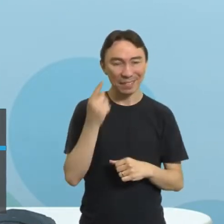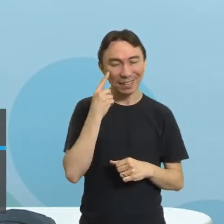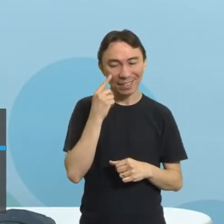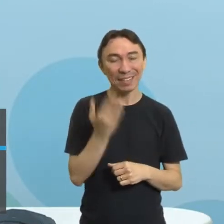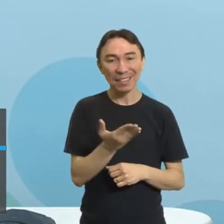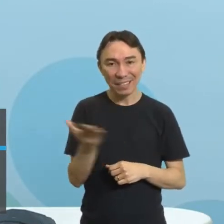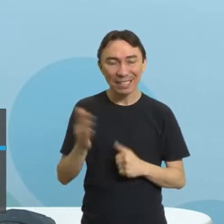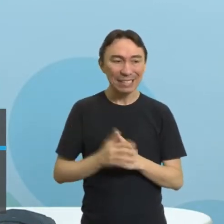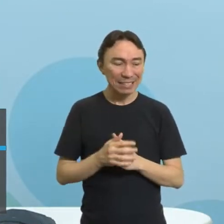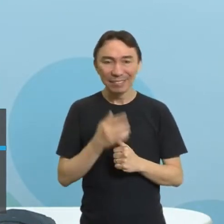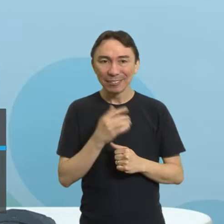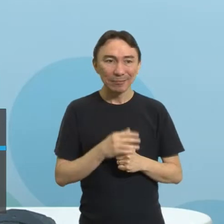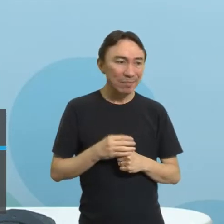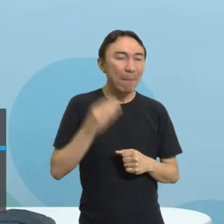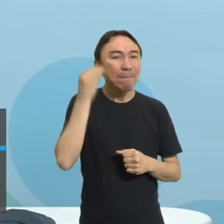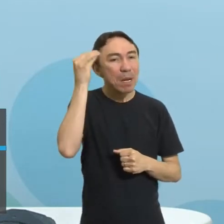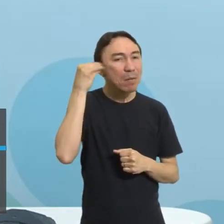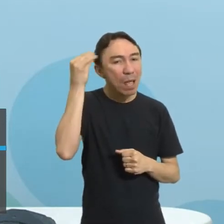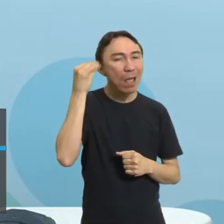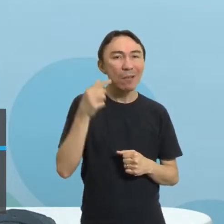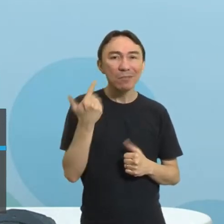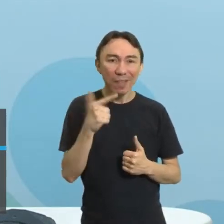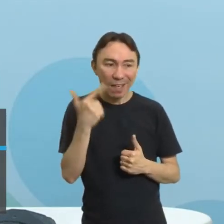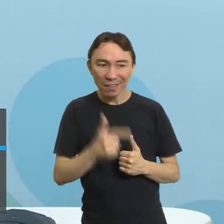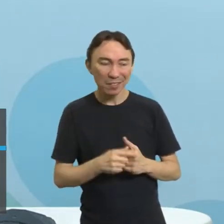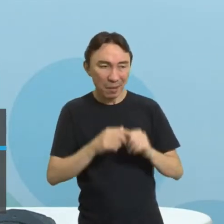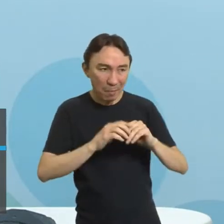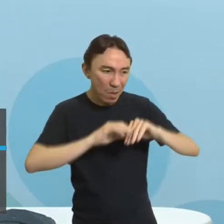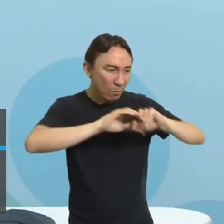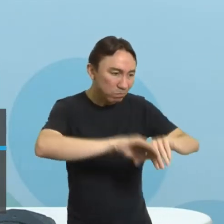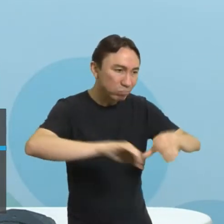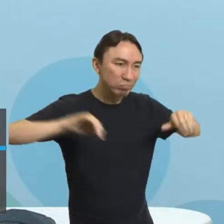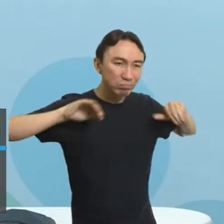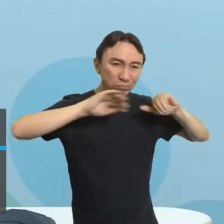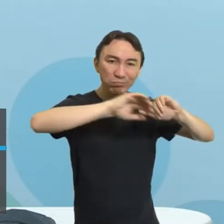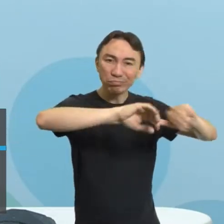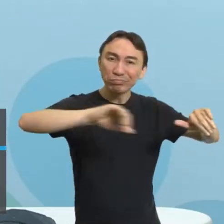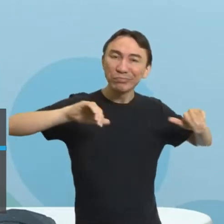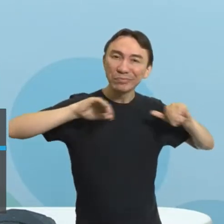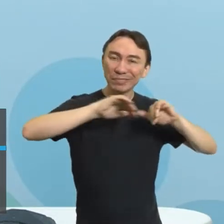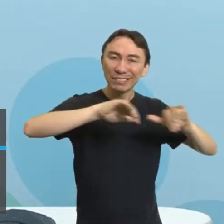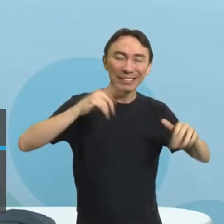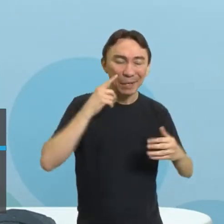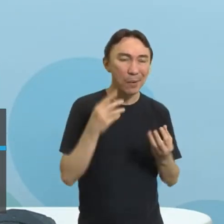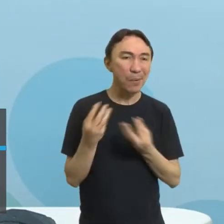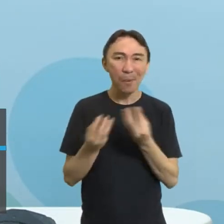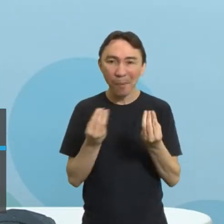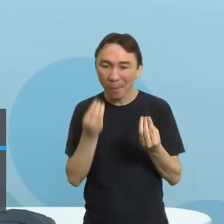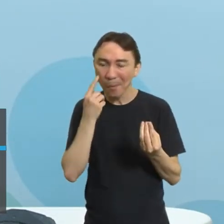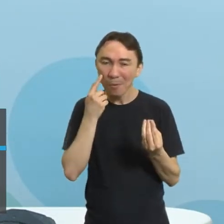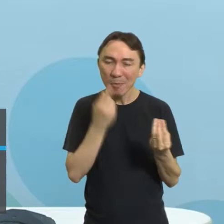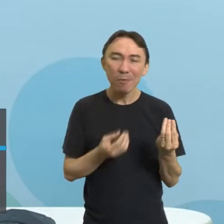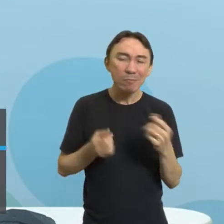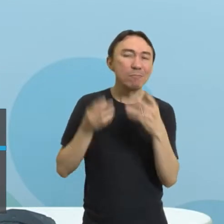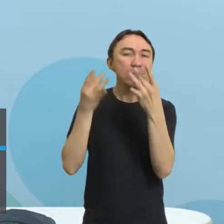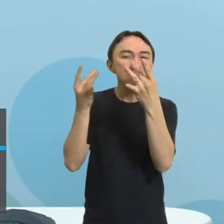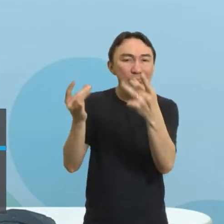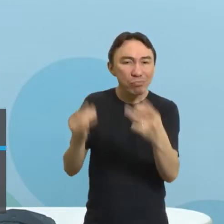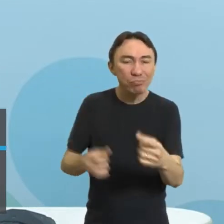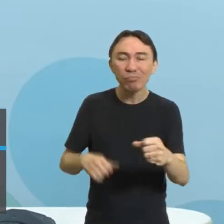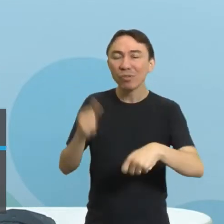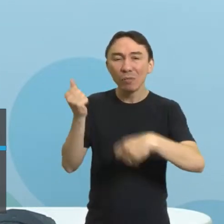iniciante, a entender todos os procedimentos, processos envolvidos nesse percurso, né? E